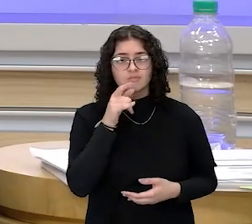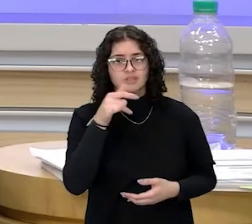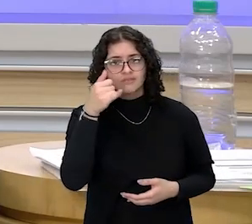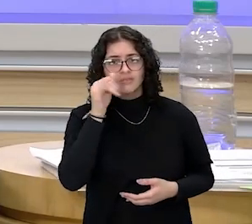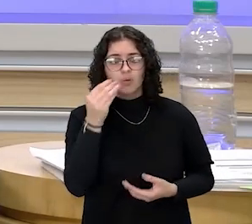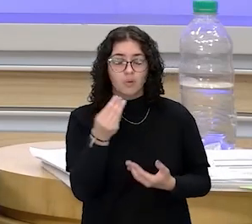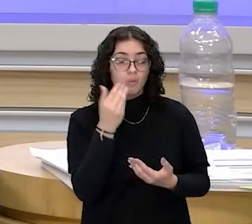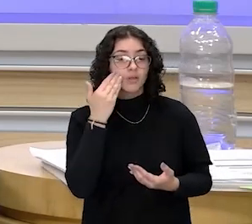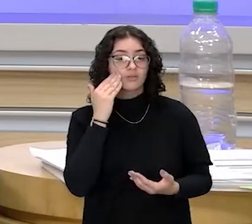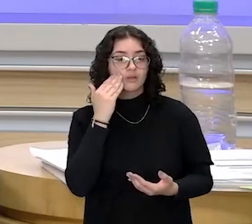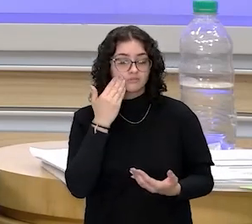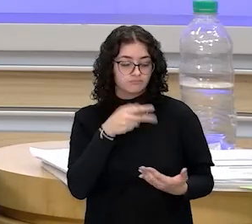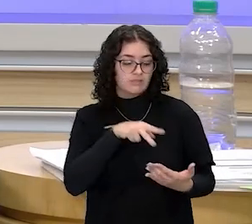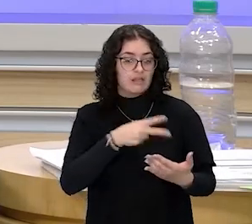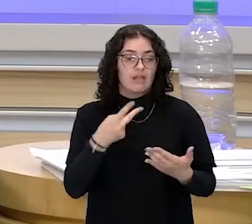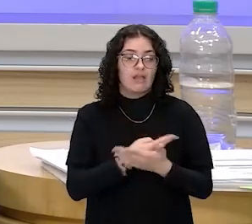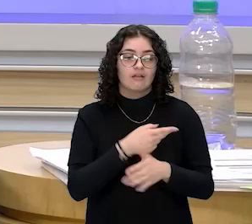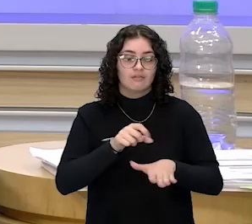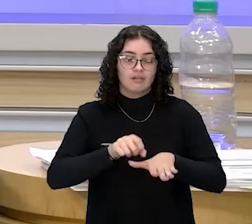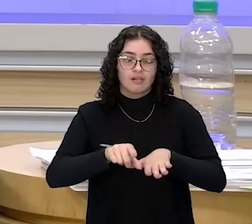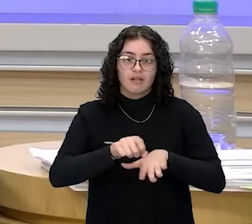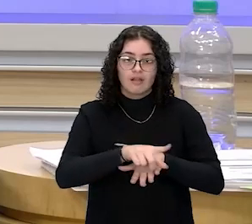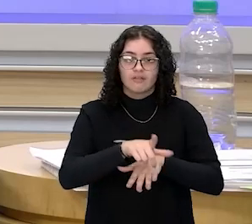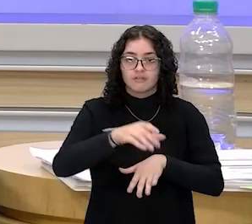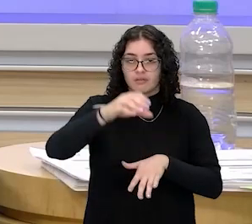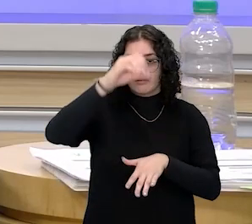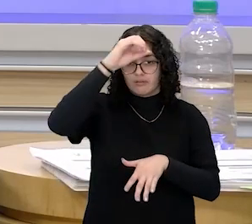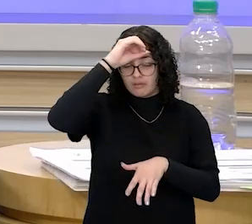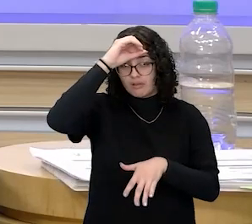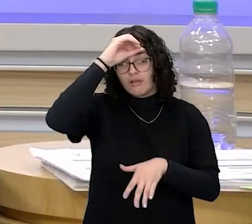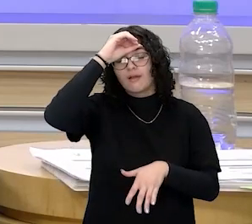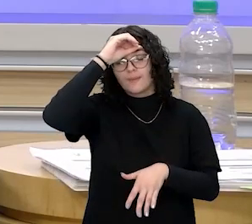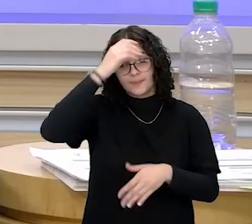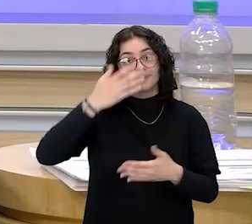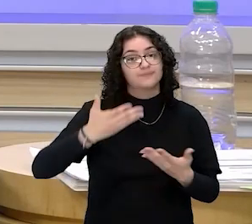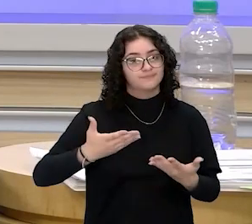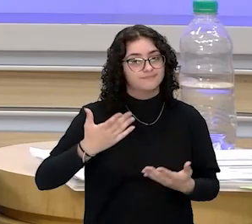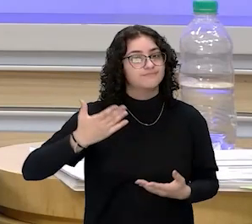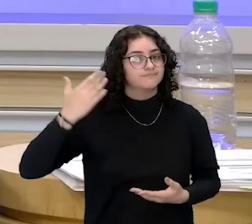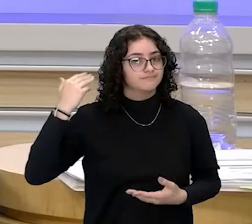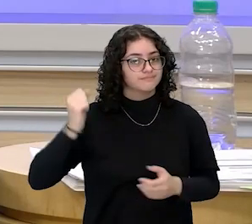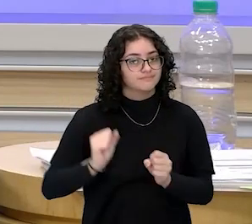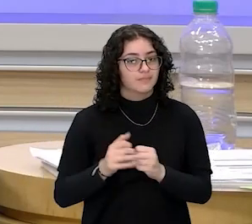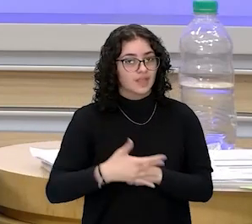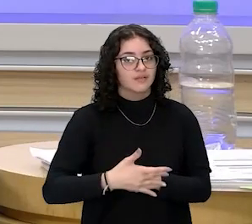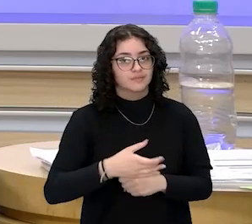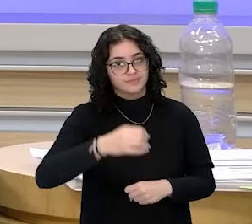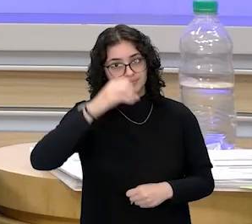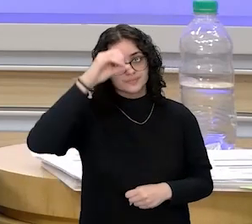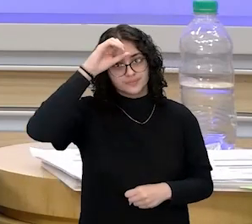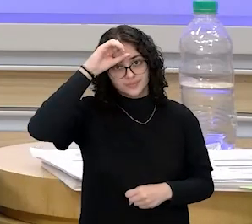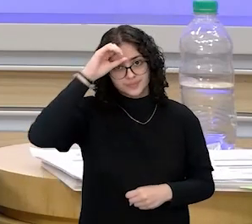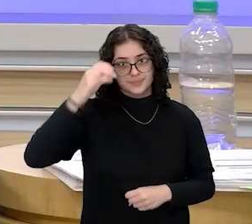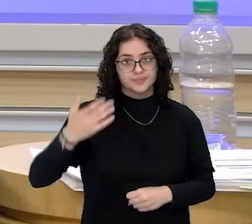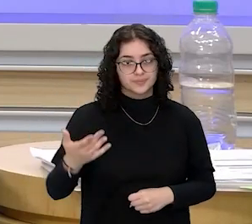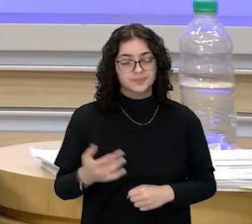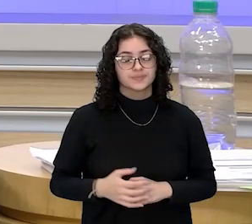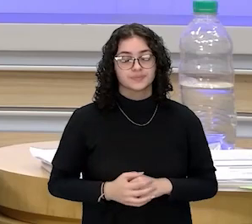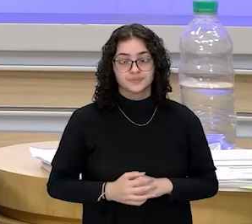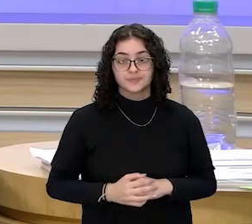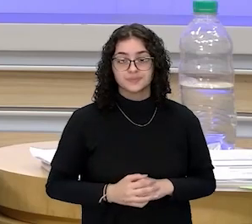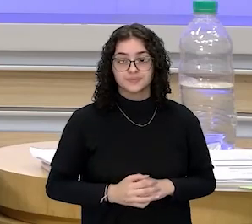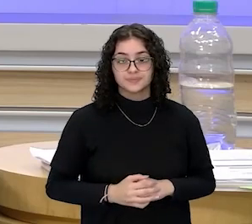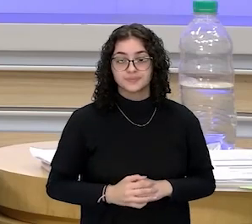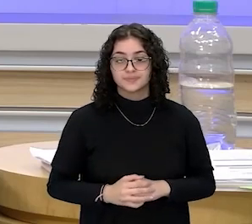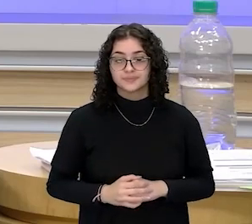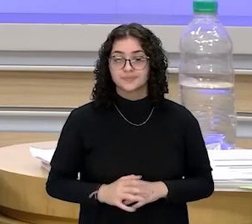mais nesse mesmo erro, né, de acreditar em coisas como aconteceu tanto durante a pandemia, né? Bom, e